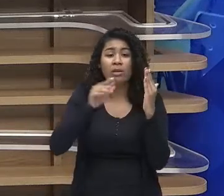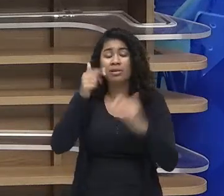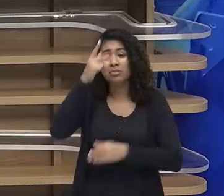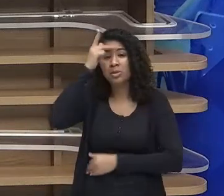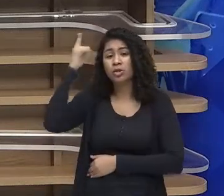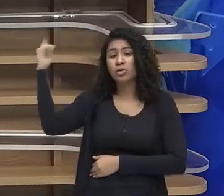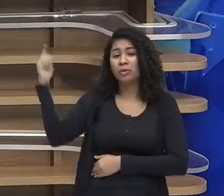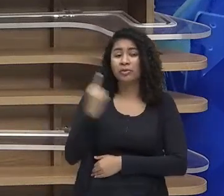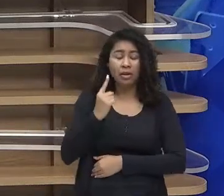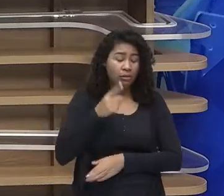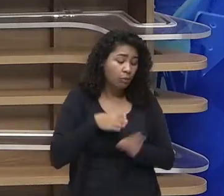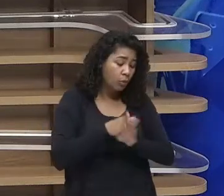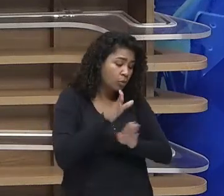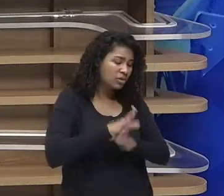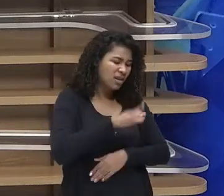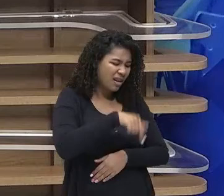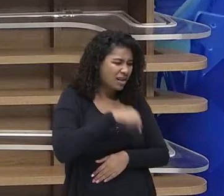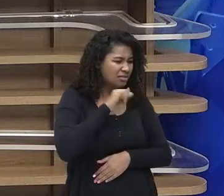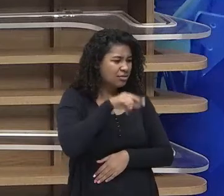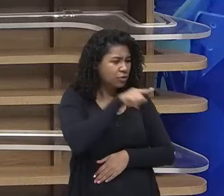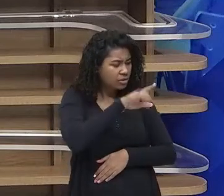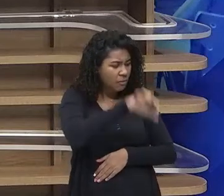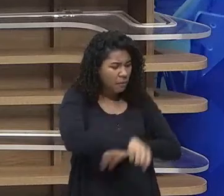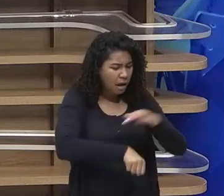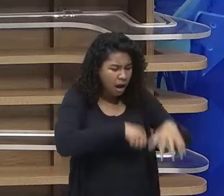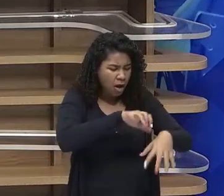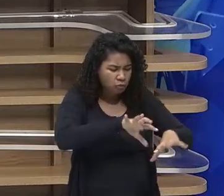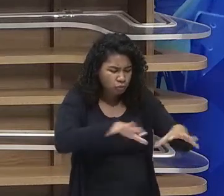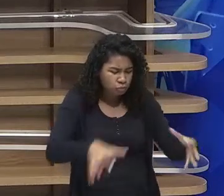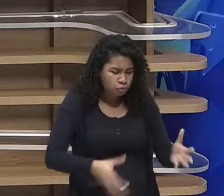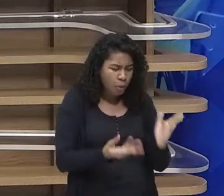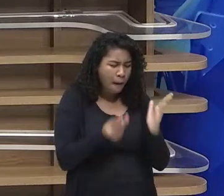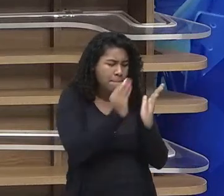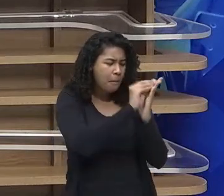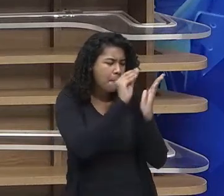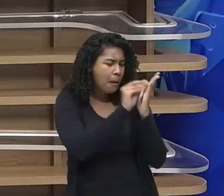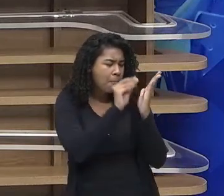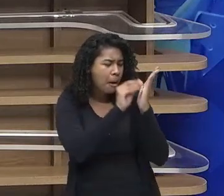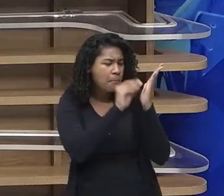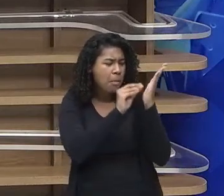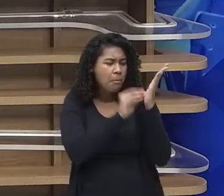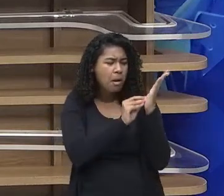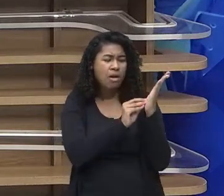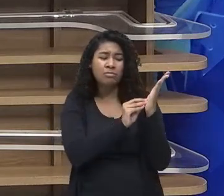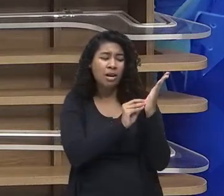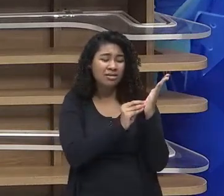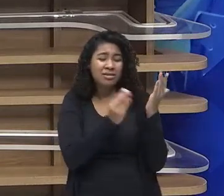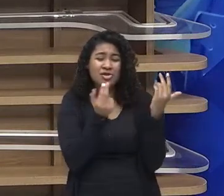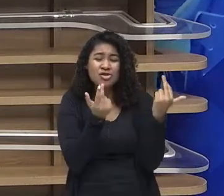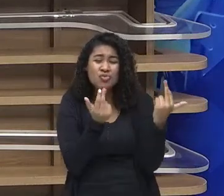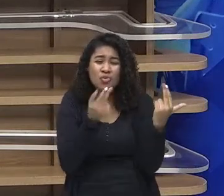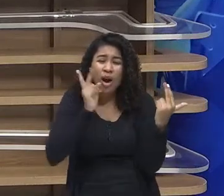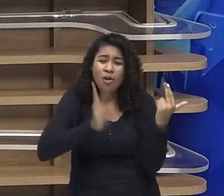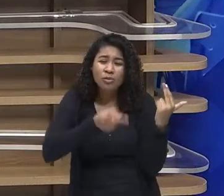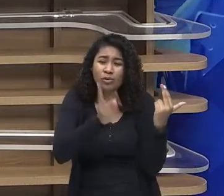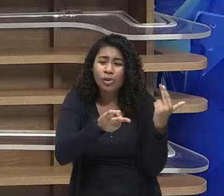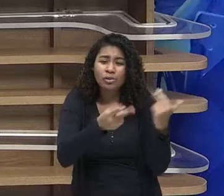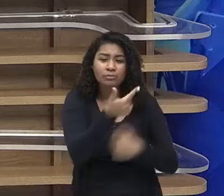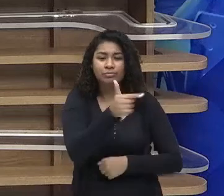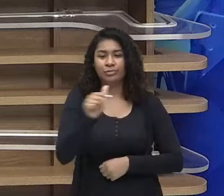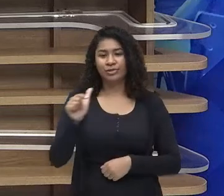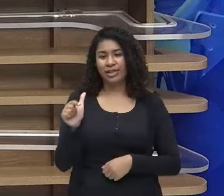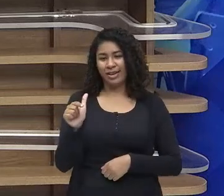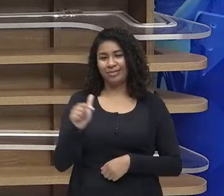olha, mesmo que você junte todos os cacos, monte novamente, não será mais o mesmo espelho que você tinha